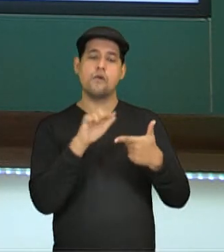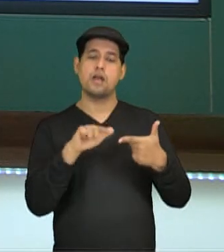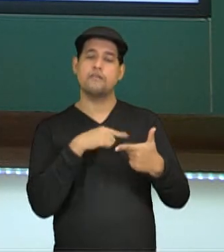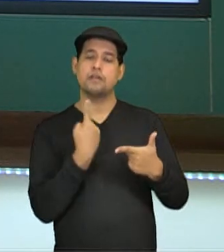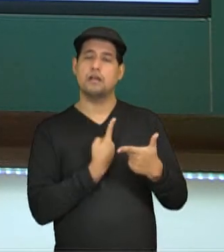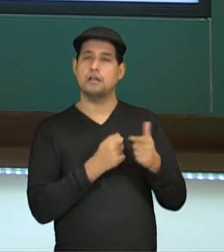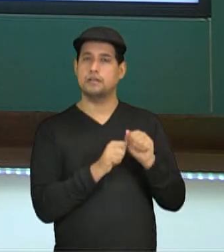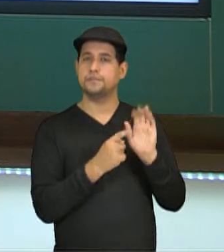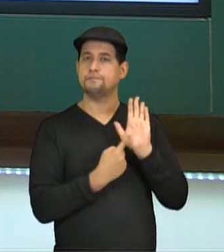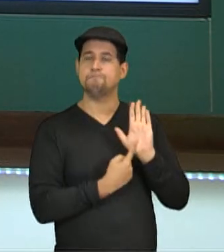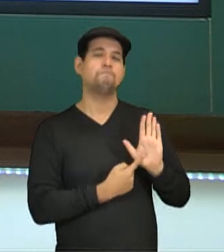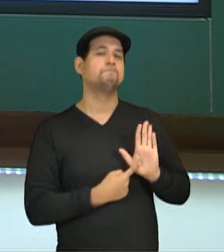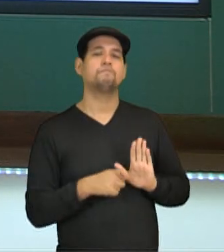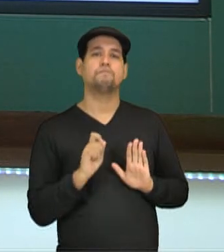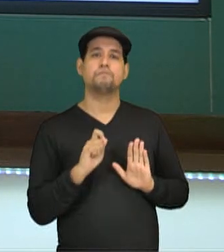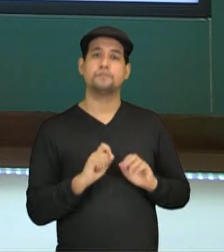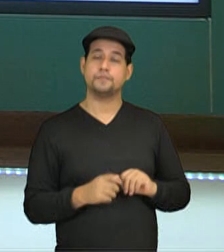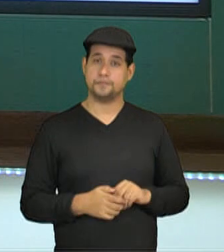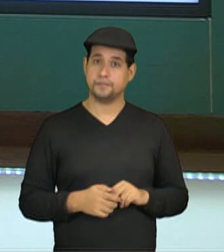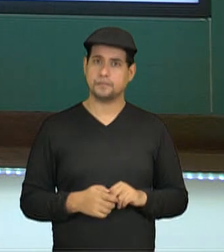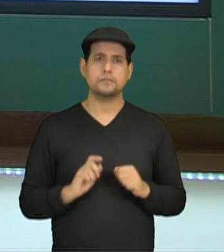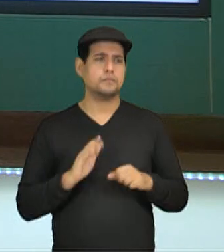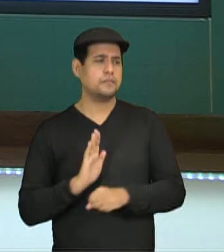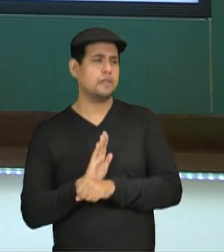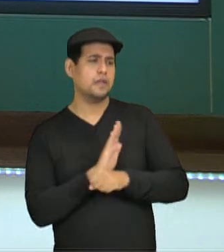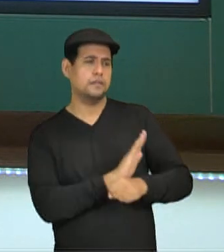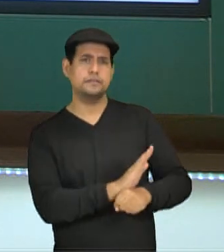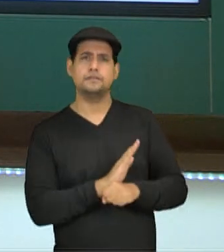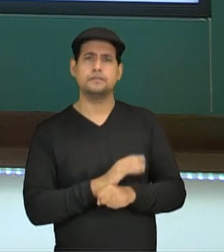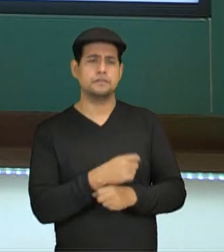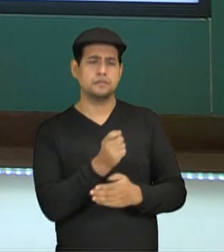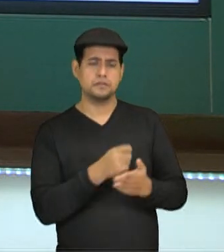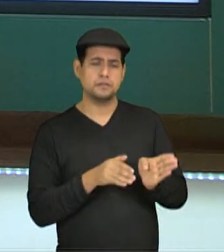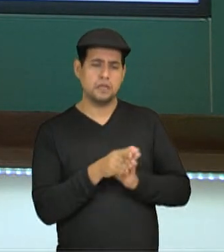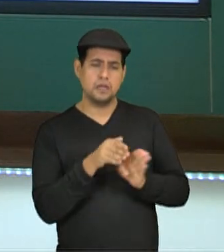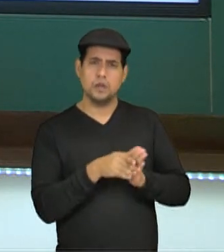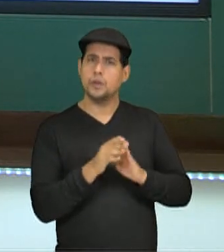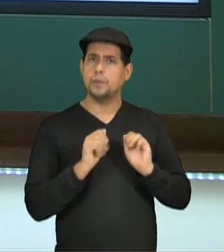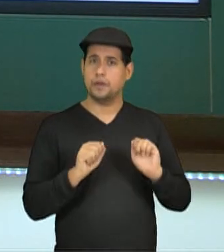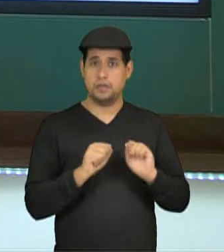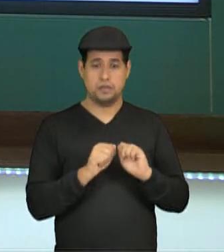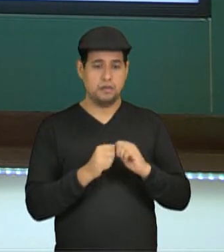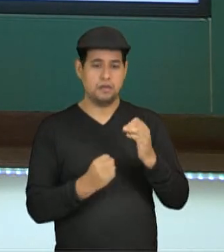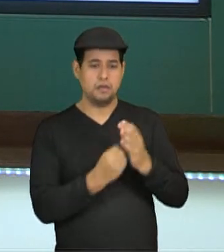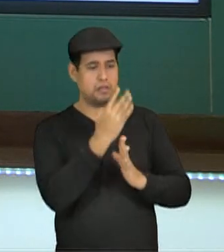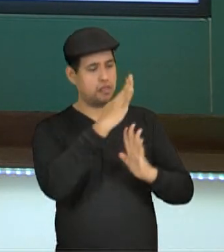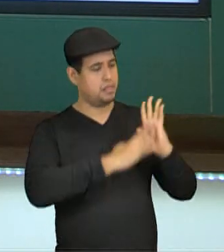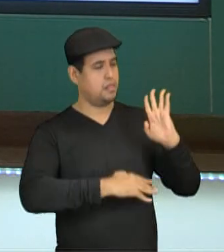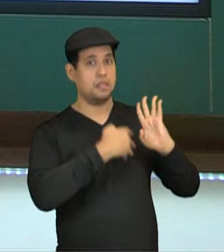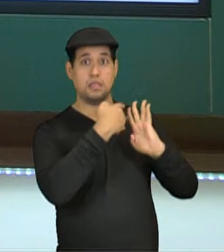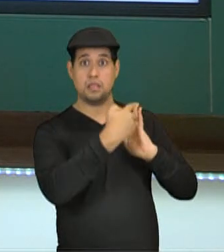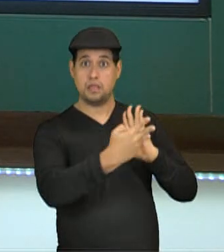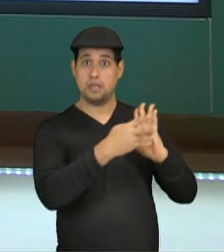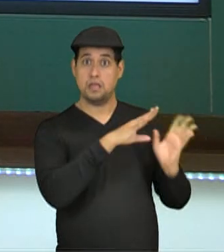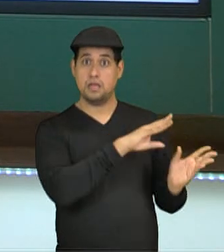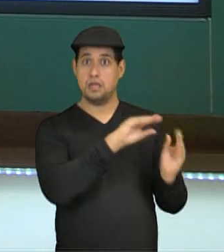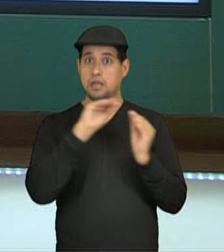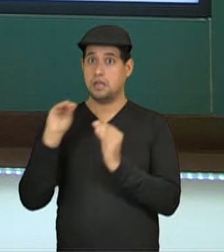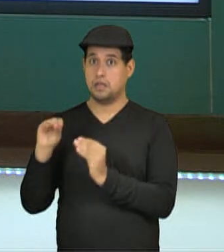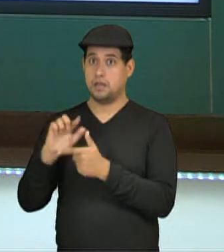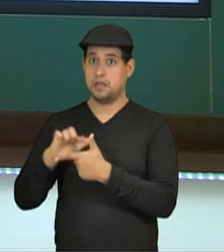gente fez da imagem. Para ajudar nas suas anotações, você pode montar uma tabela para depois passar para o